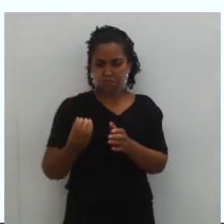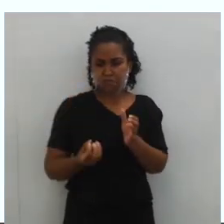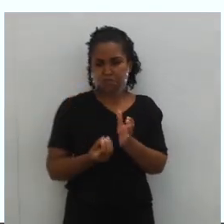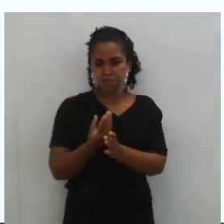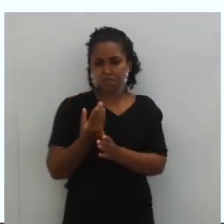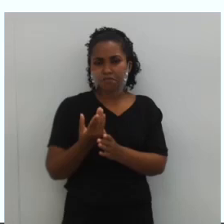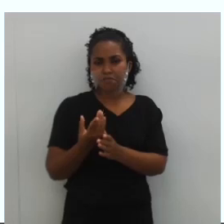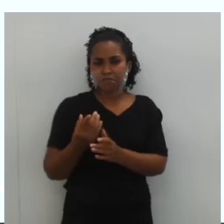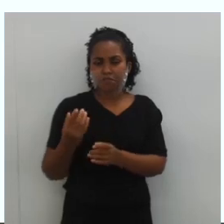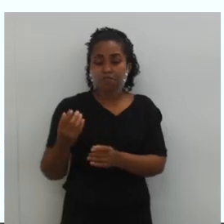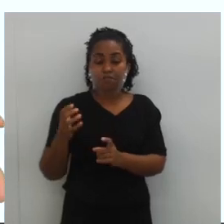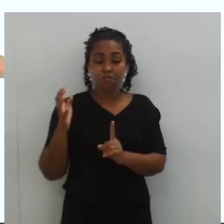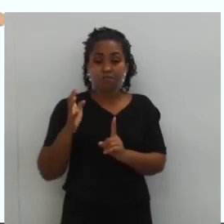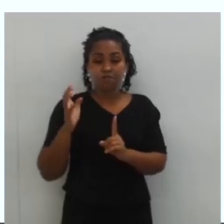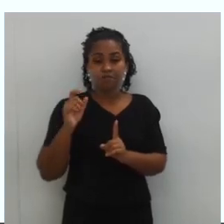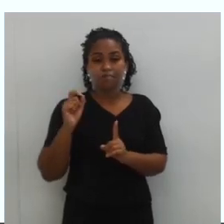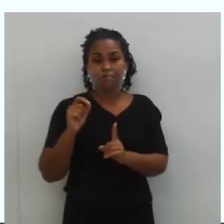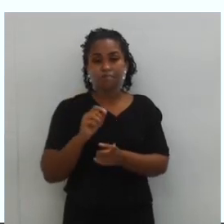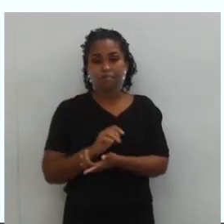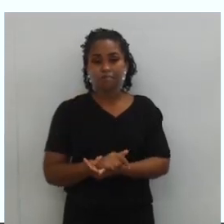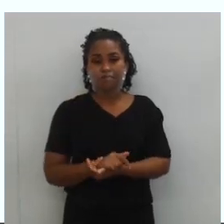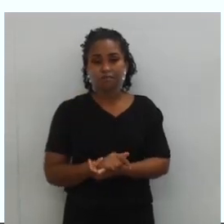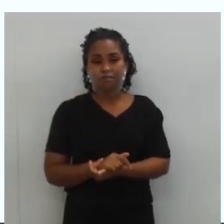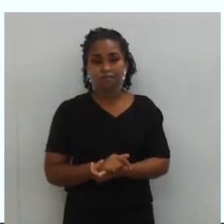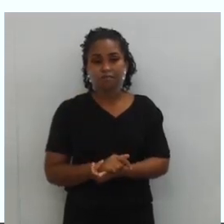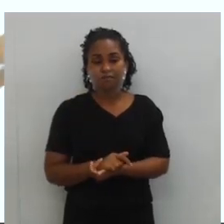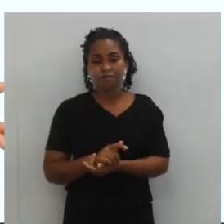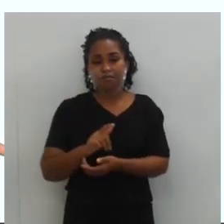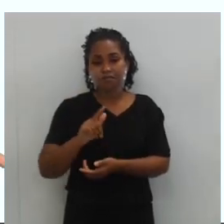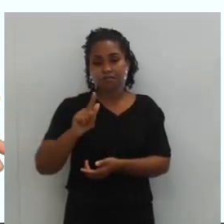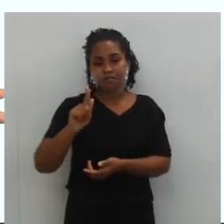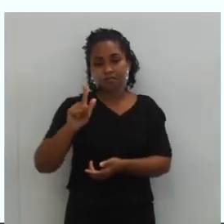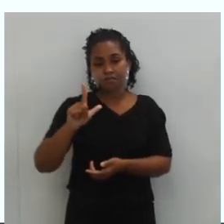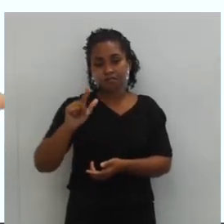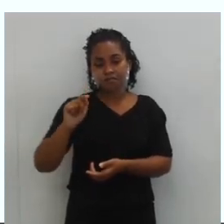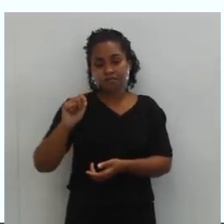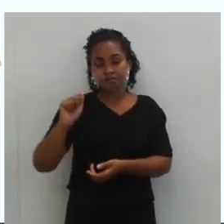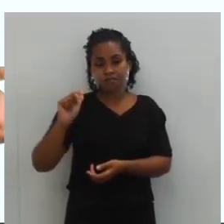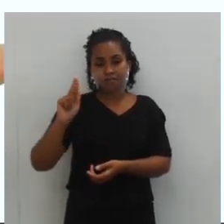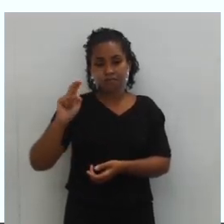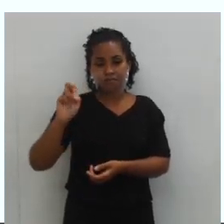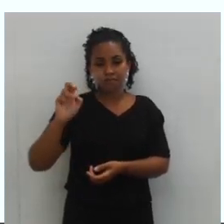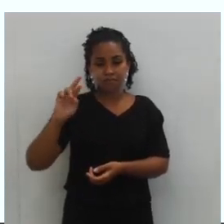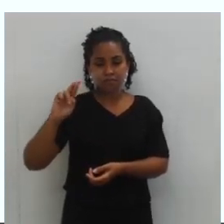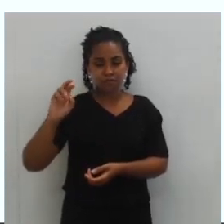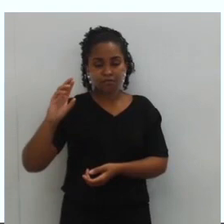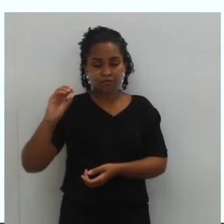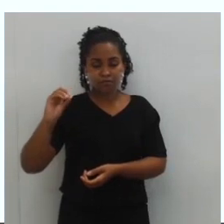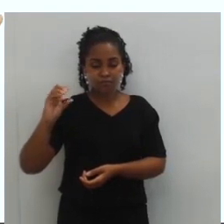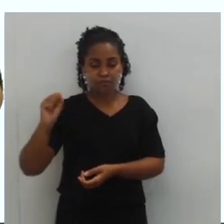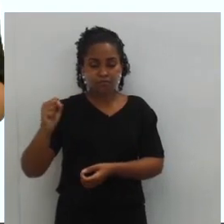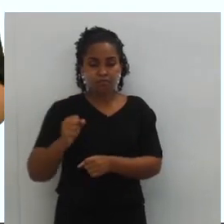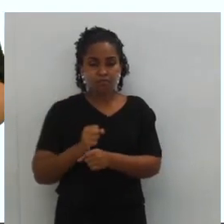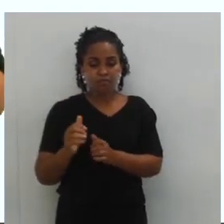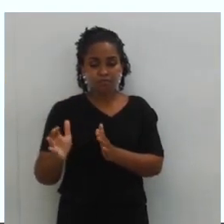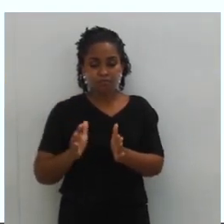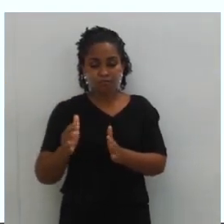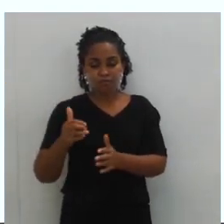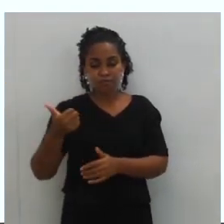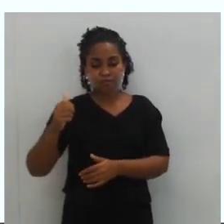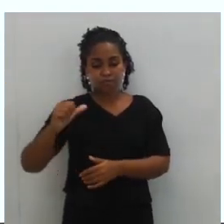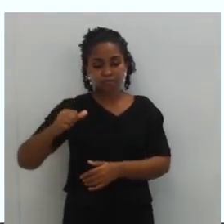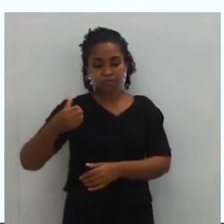grande peso e repercussão, é o filme de Glauber Rocha, Terra em Transe, né, desse momento, de 1967. Então, Glauber Rocha,